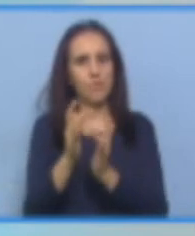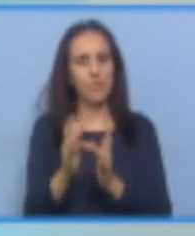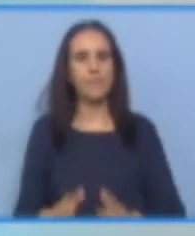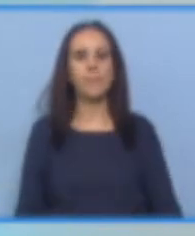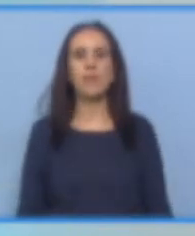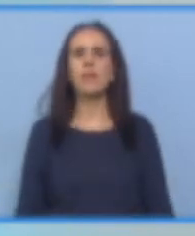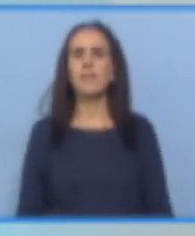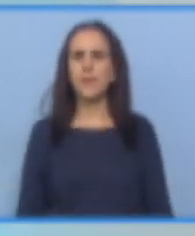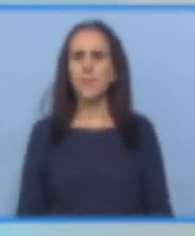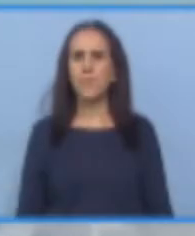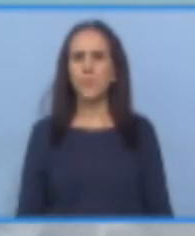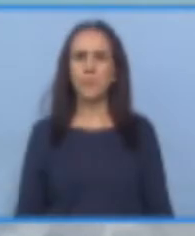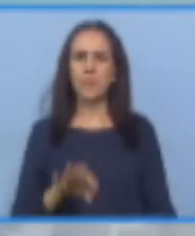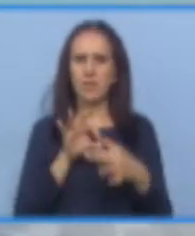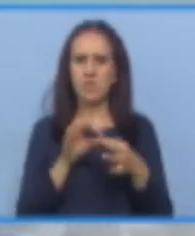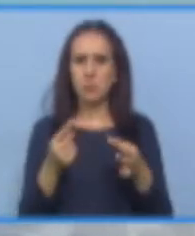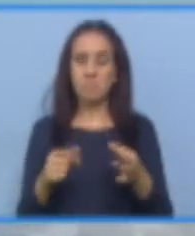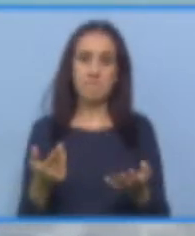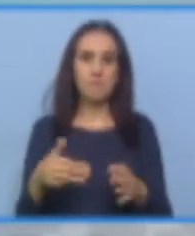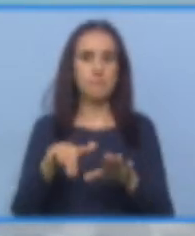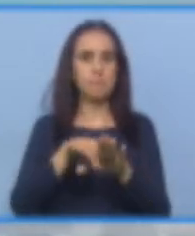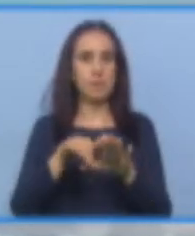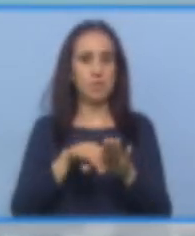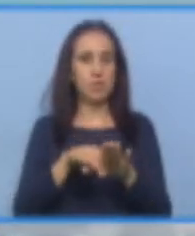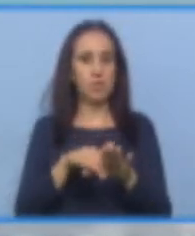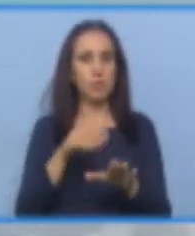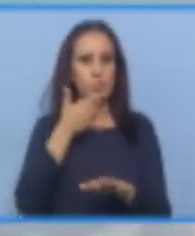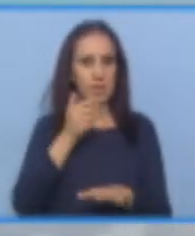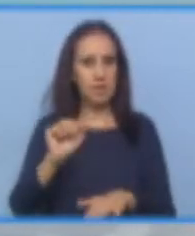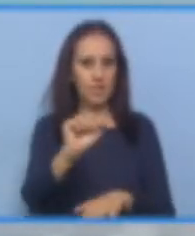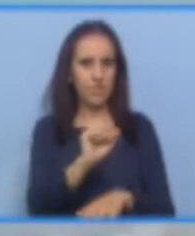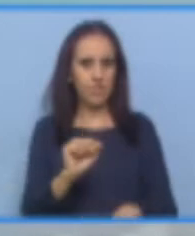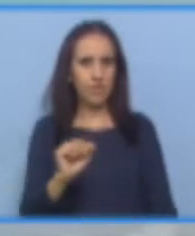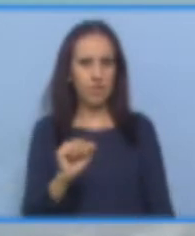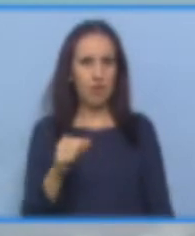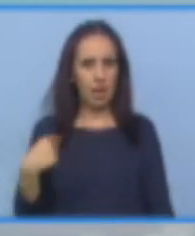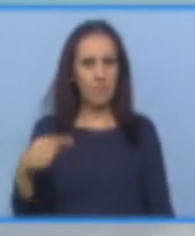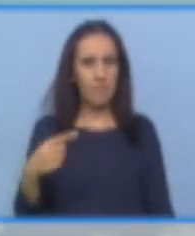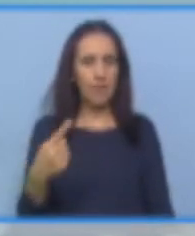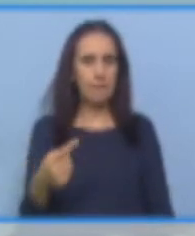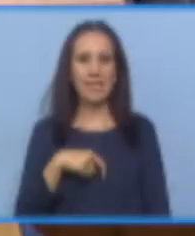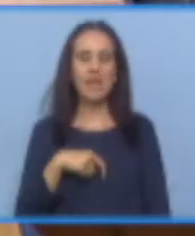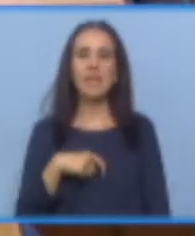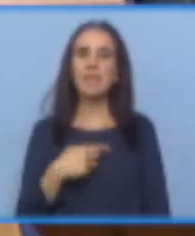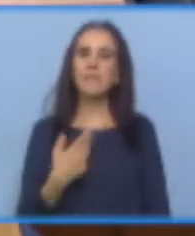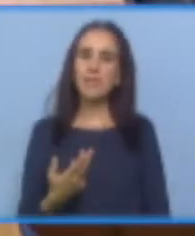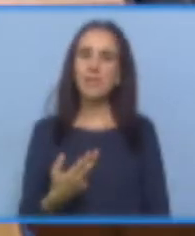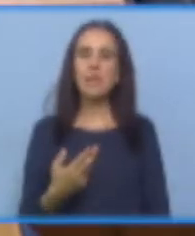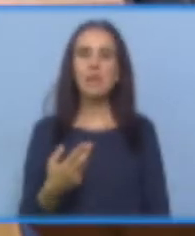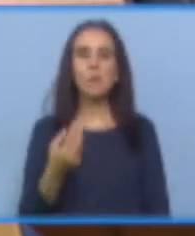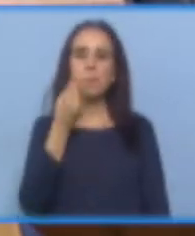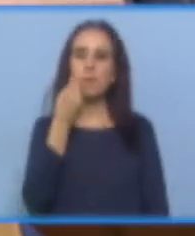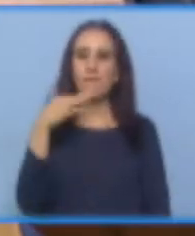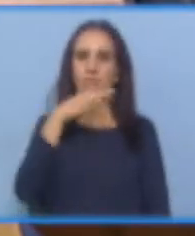Tem alguma ligação, enfim, esta participação com o que é a vossa experiência cotidiana, paroquial? Eu falei sobre serem